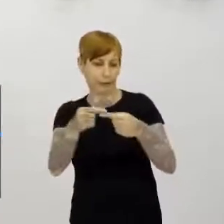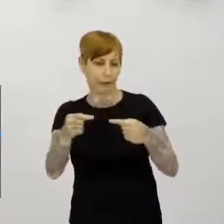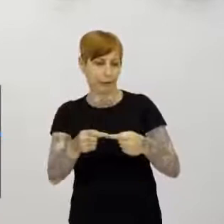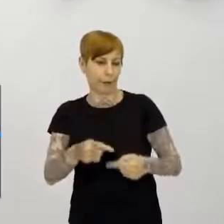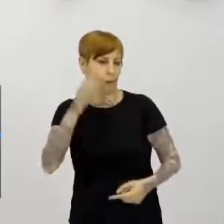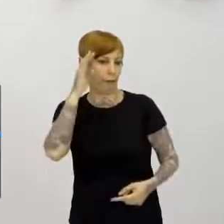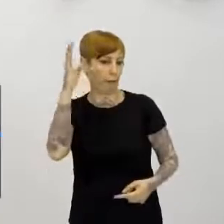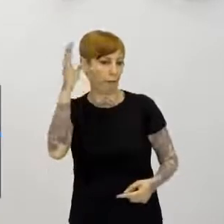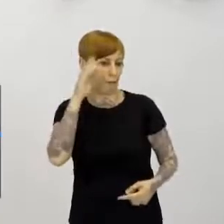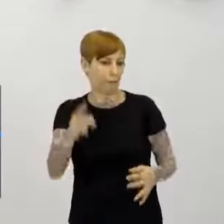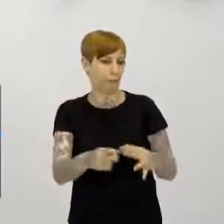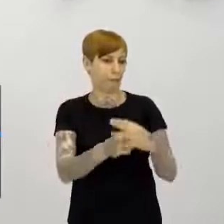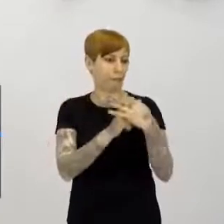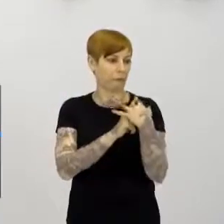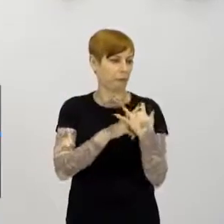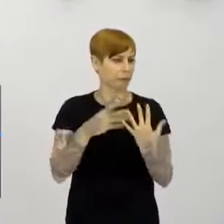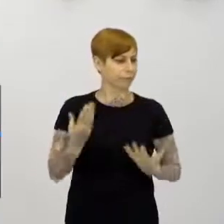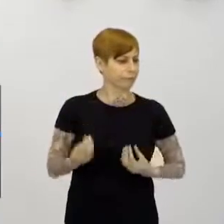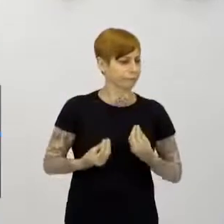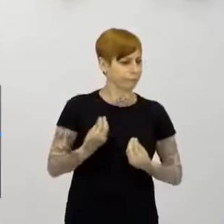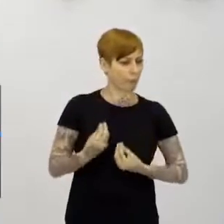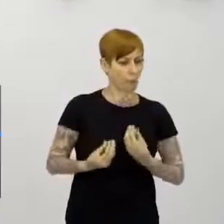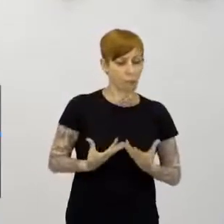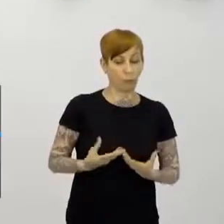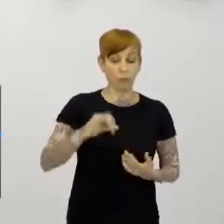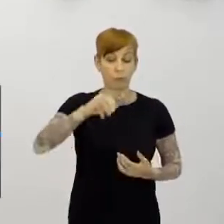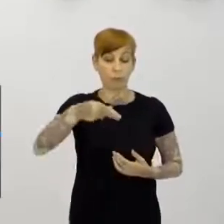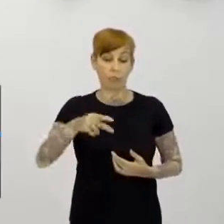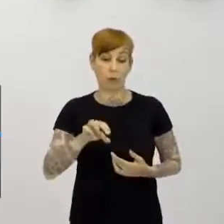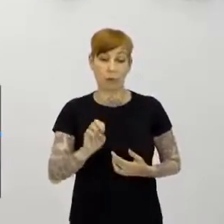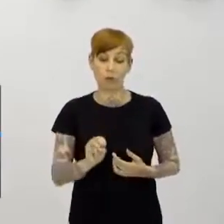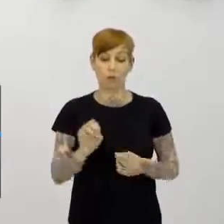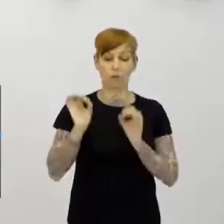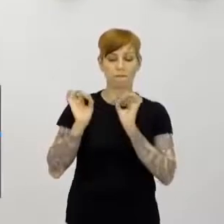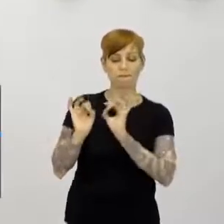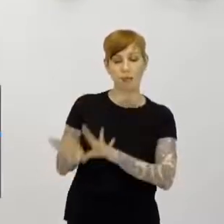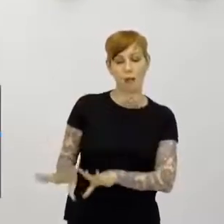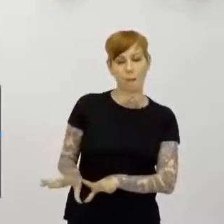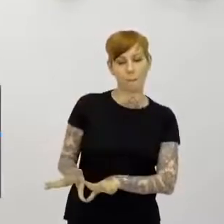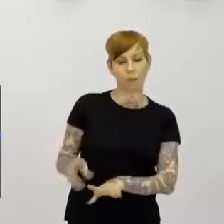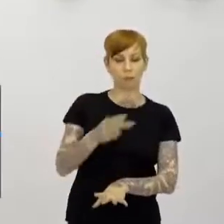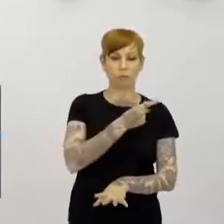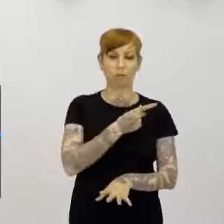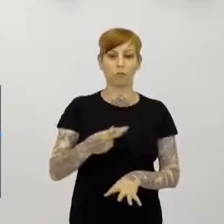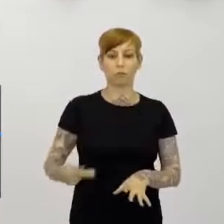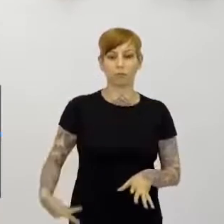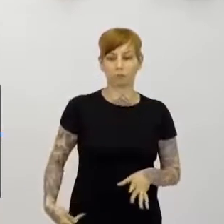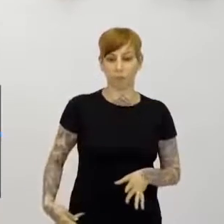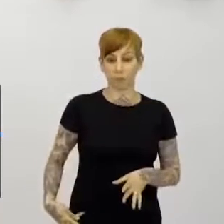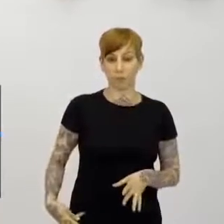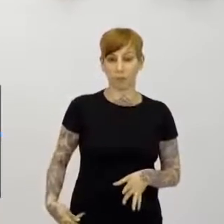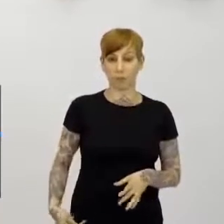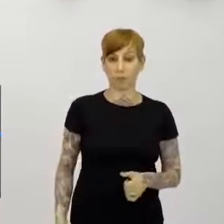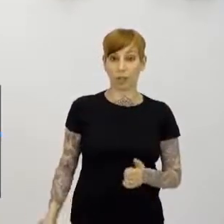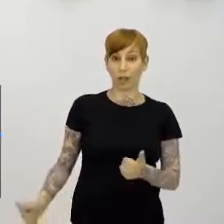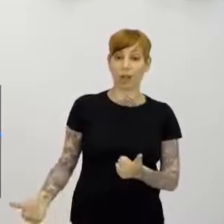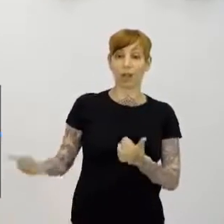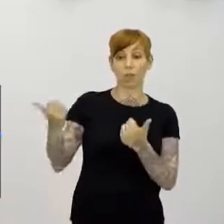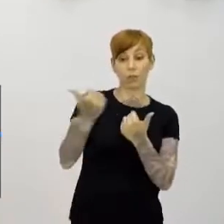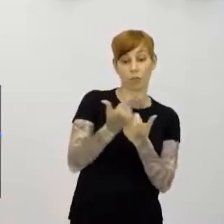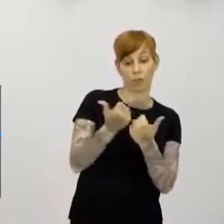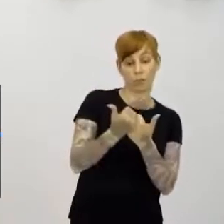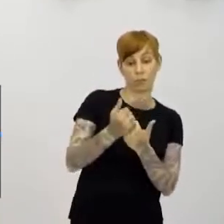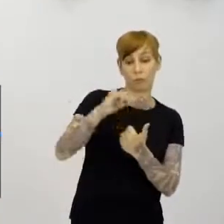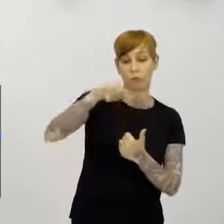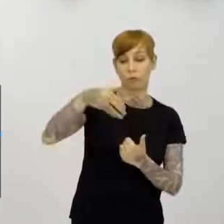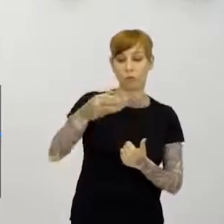e a gente começa a ter um grande problema. Jânio Quadros, ele vai renunciar. E no seu lugar fica João